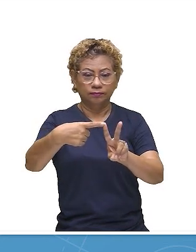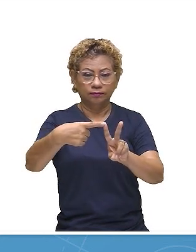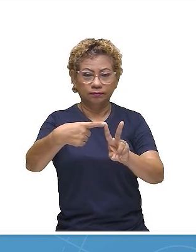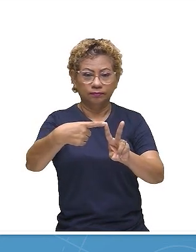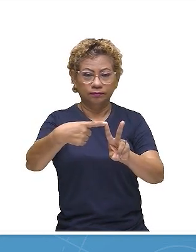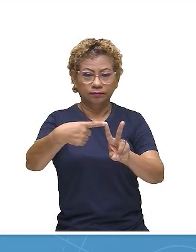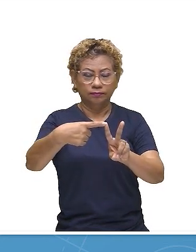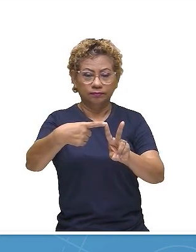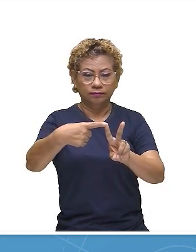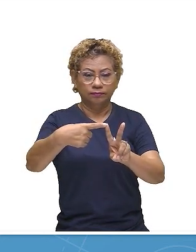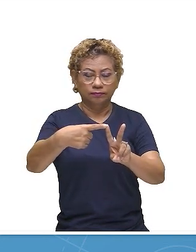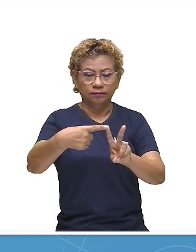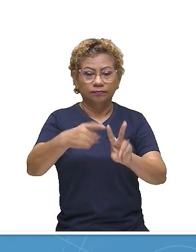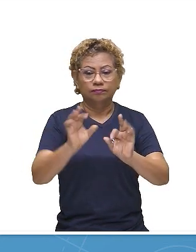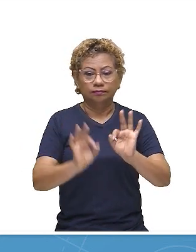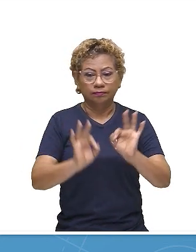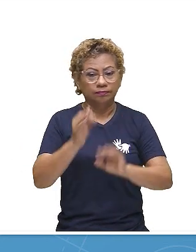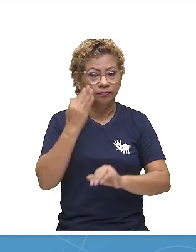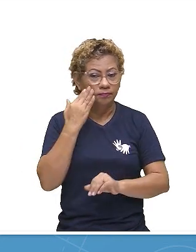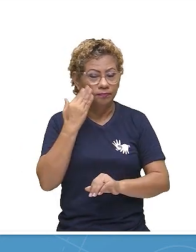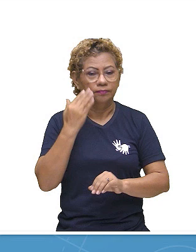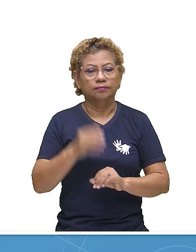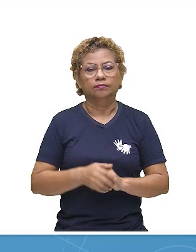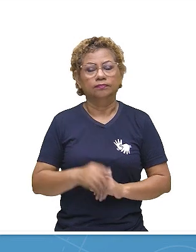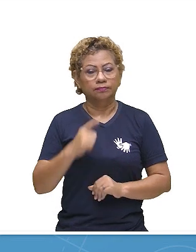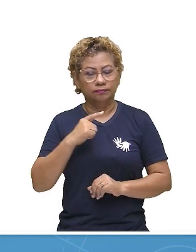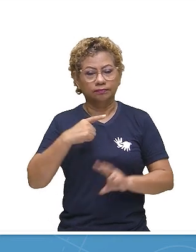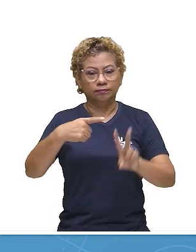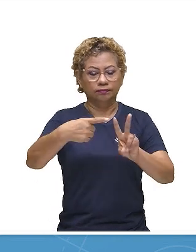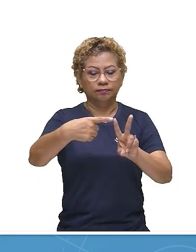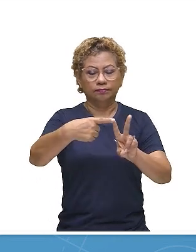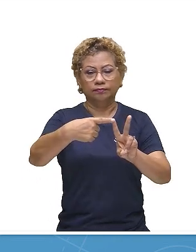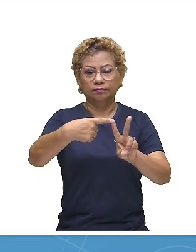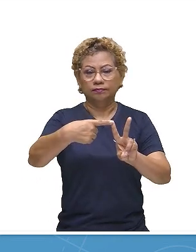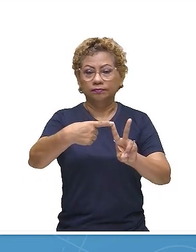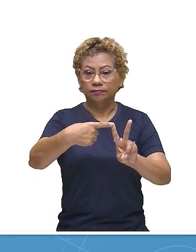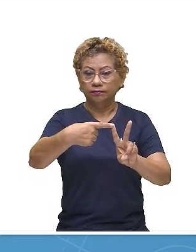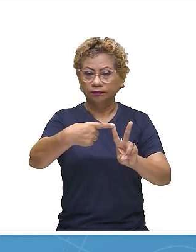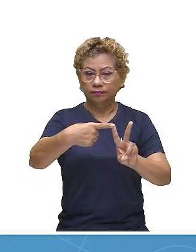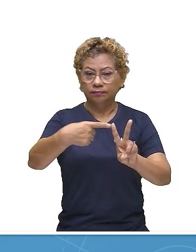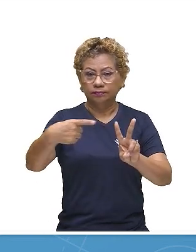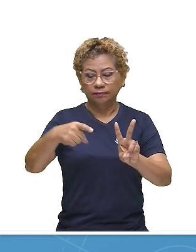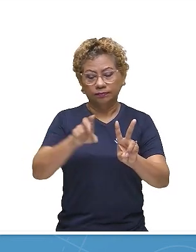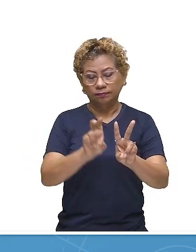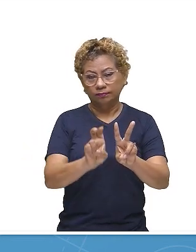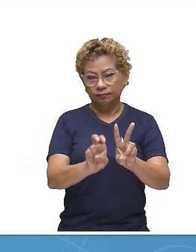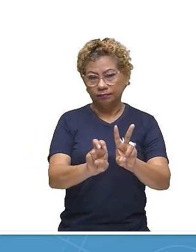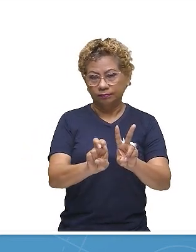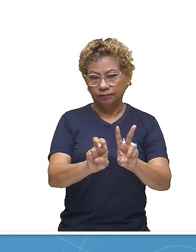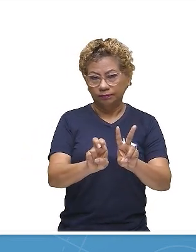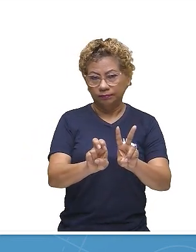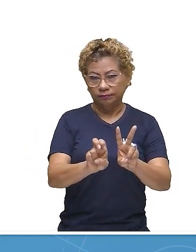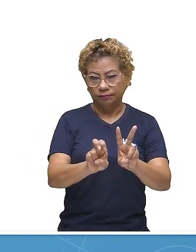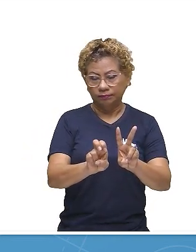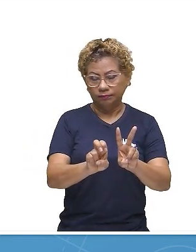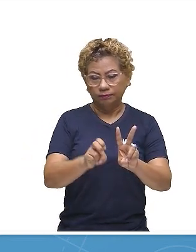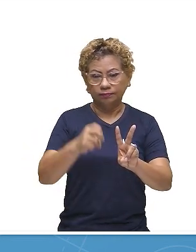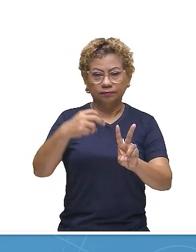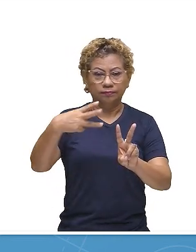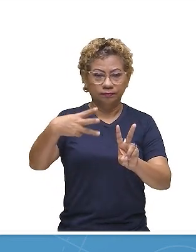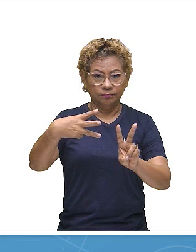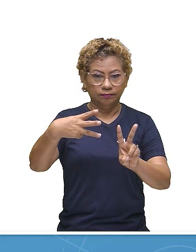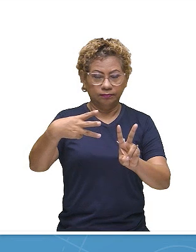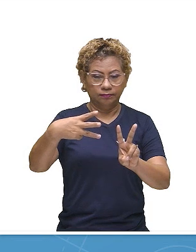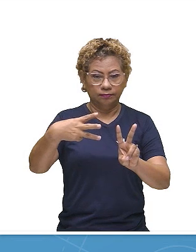professor? Eu tenho raiz quadrada, vamos supor, de 5 elevado à terceira,